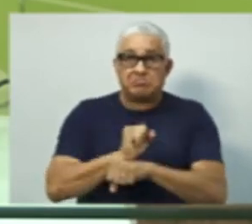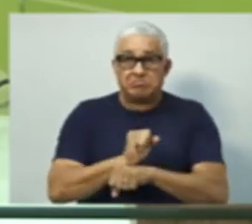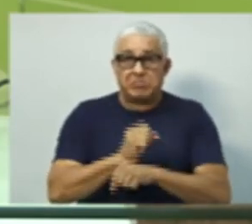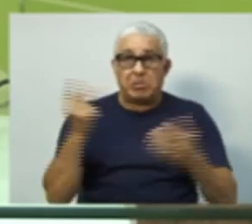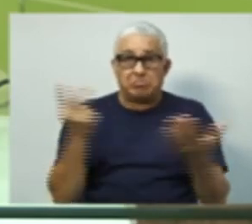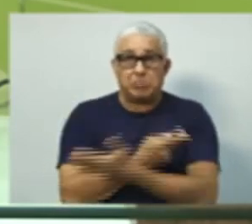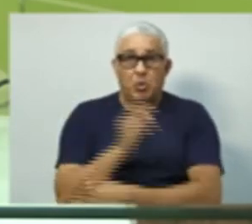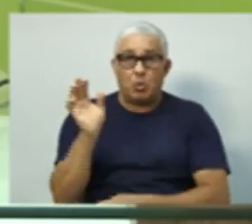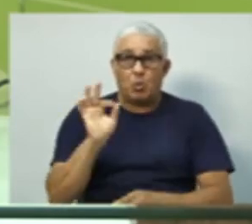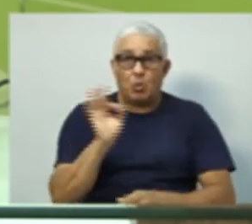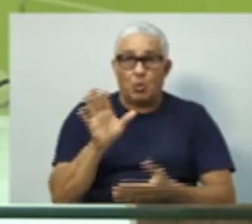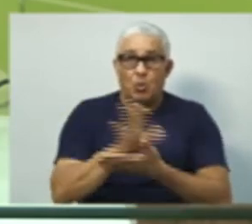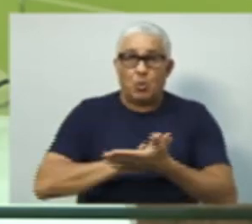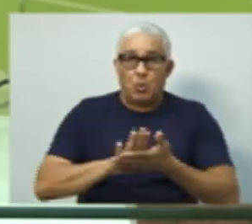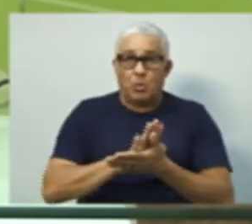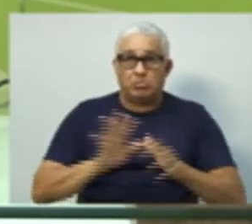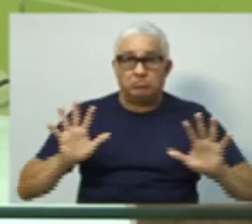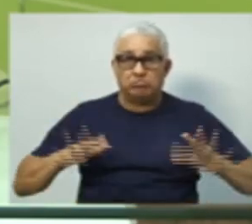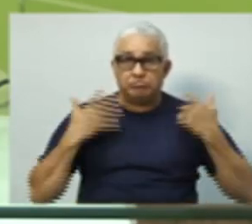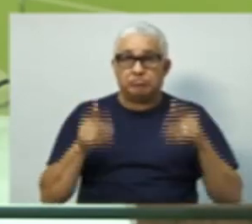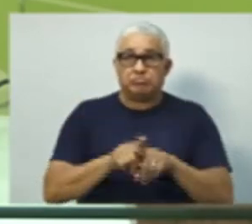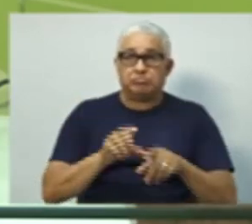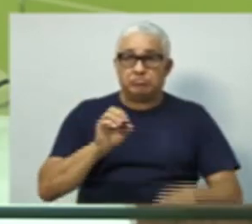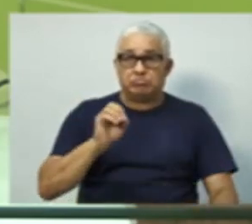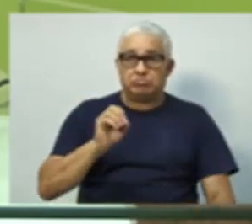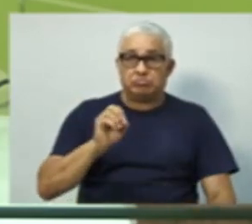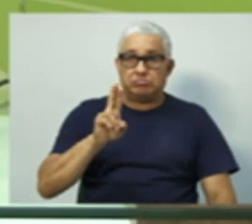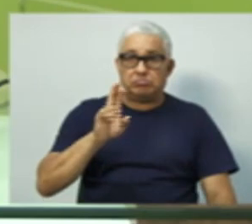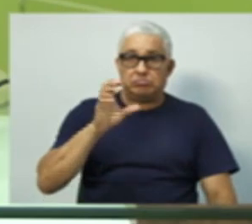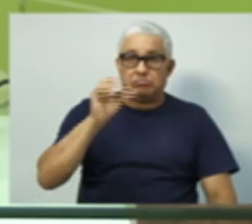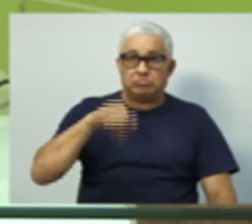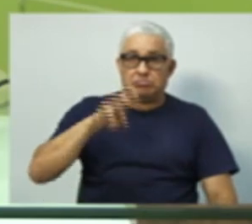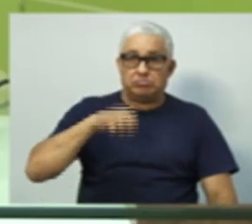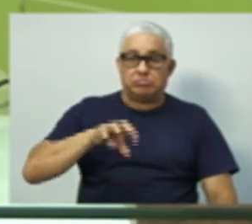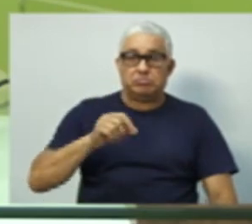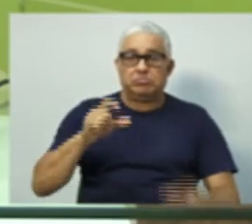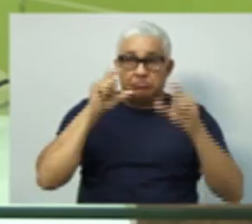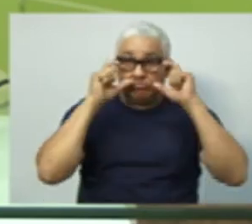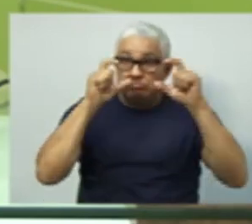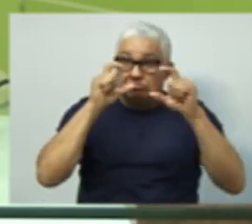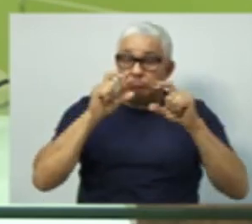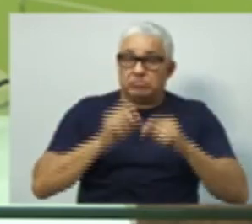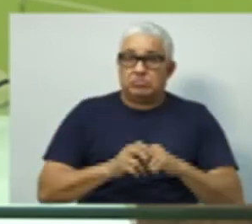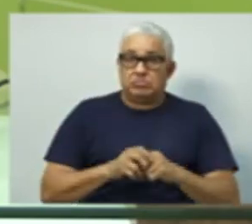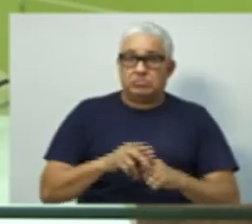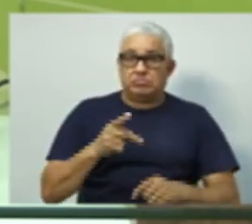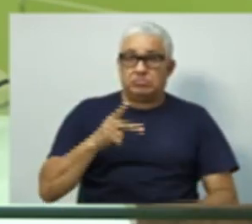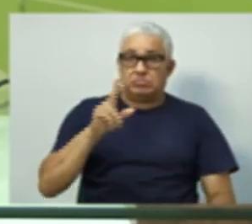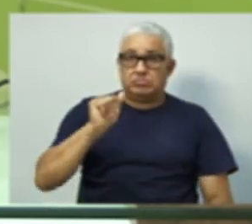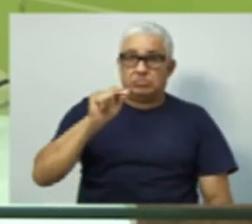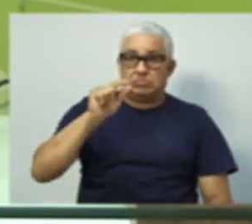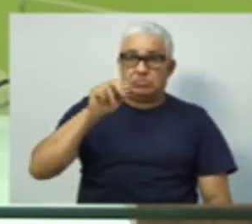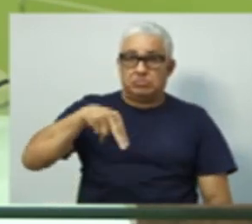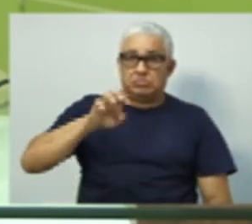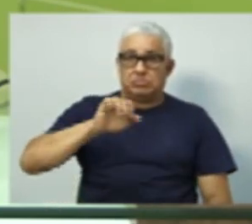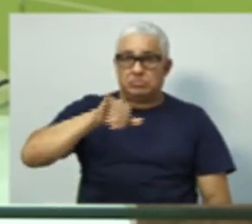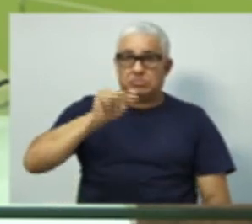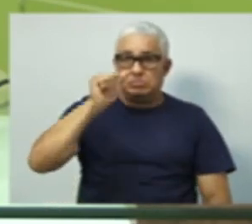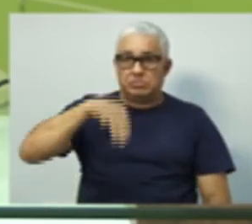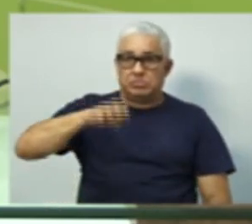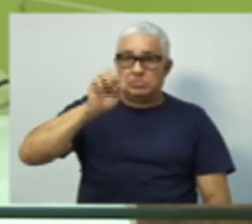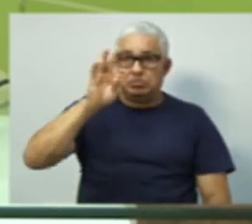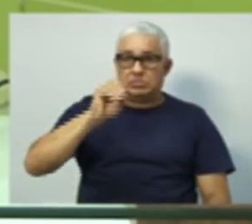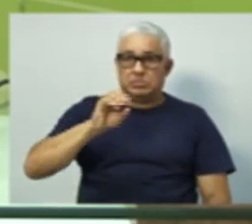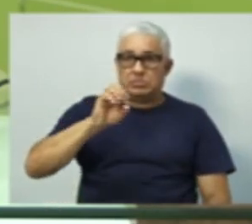ela é superavitária, se ela é superavitária, ou seja, as suas receitas são maiores que as suas despesas, ou seja, ela tem um